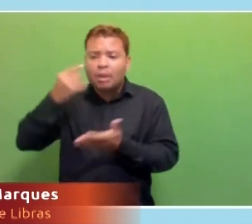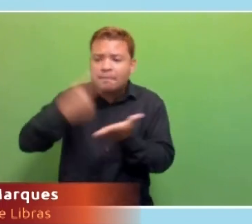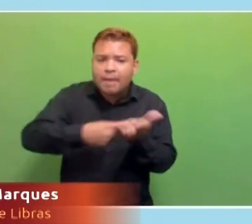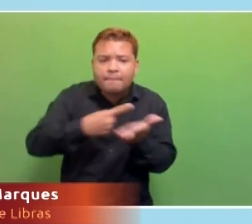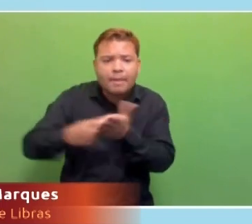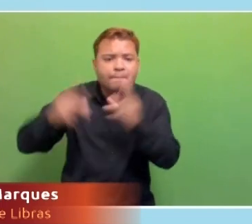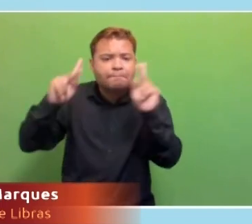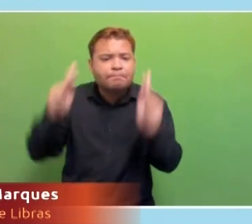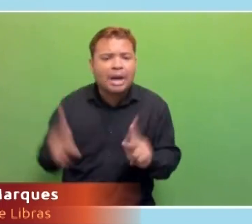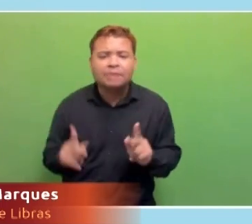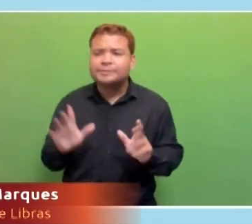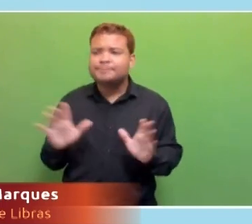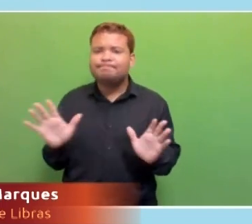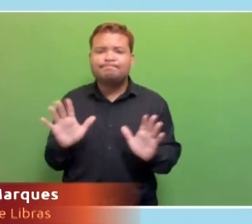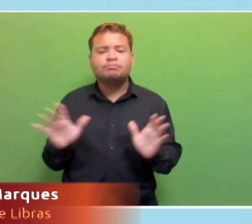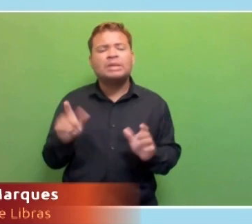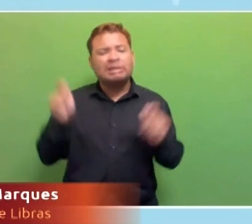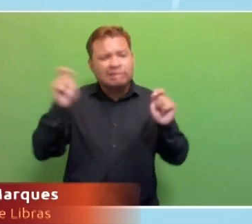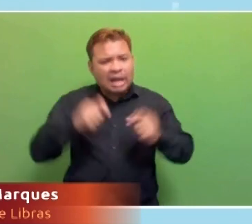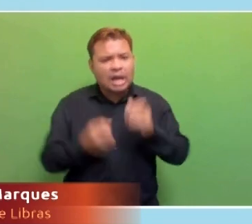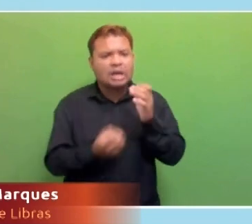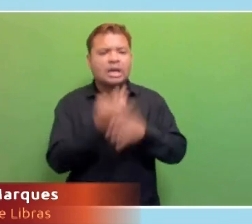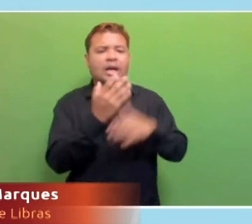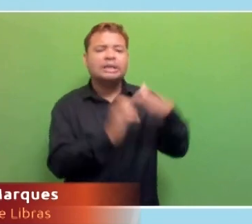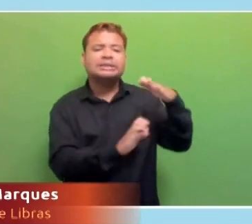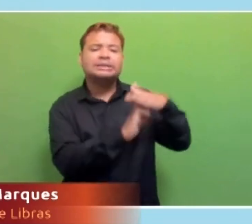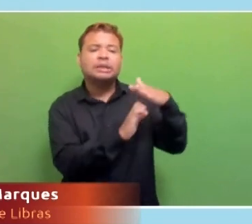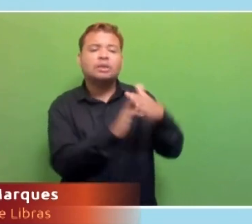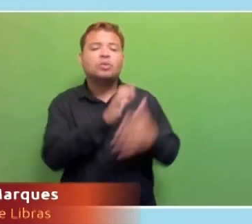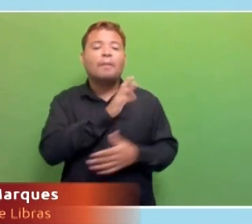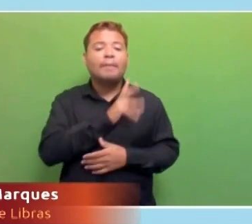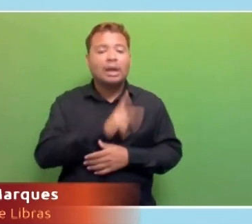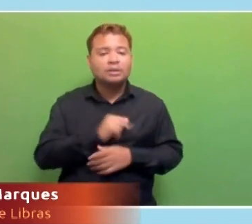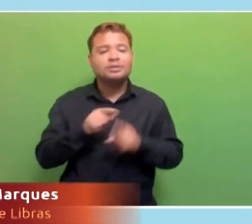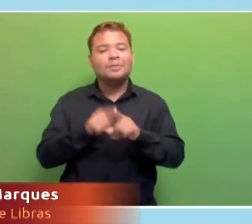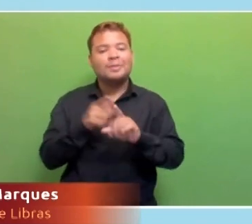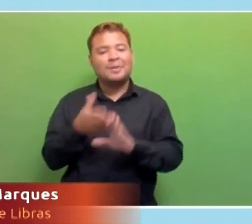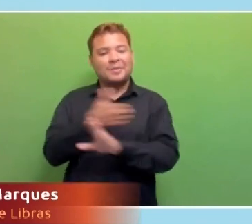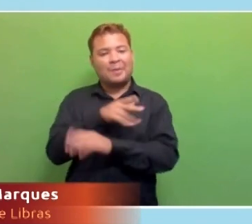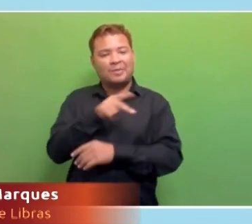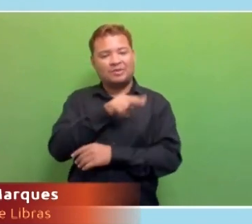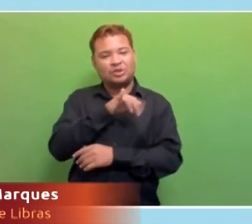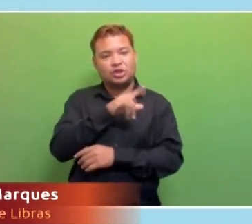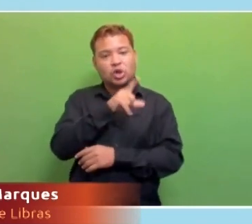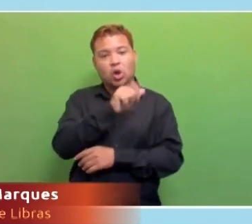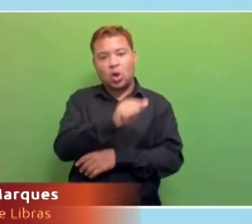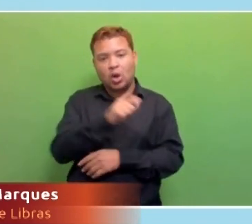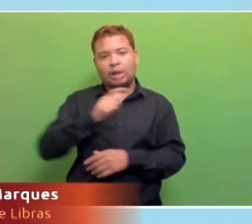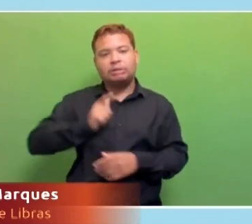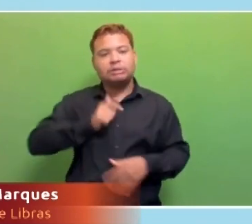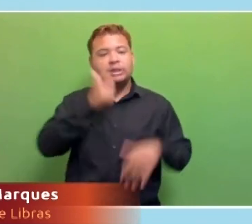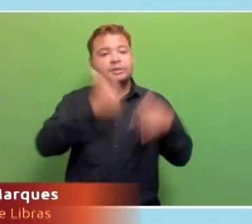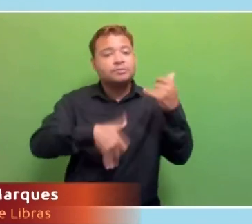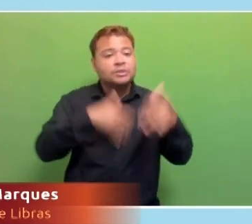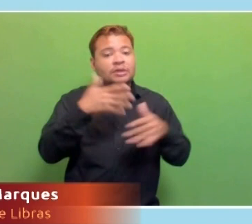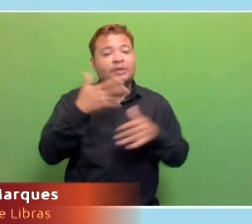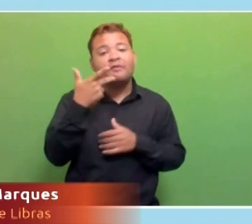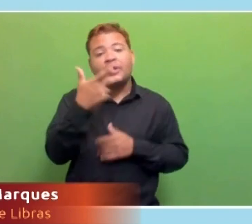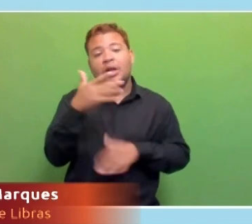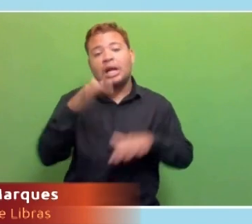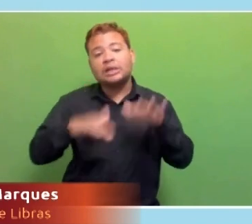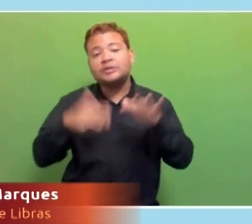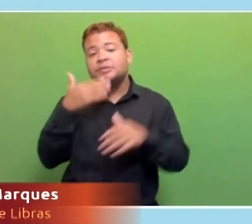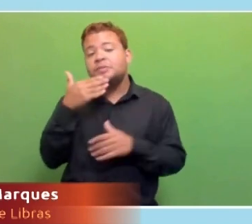da criação de um Estado palestino. Vou citar novamente o professor Nicola, que esteve aqui recentemente, nos deu uma entrevista, que fala que talvez a saída seja algo como foi